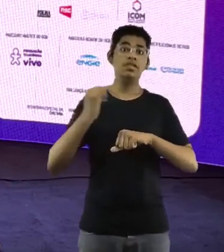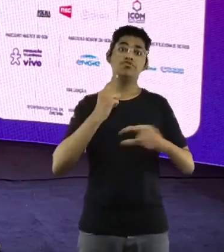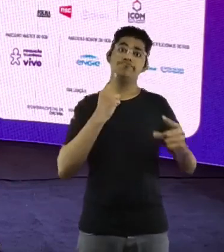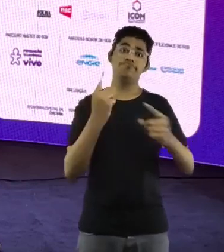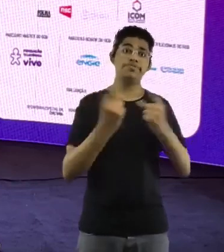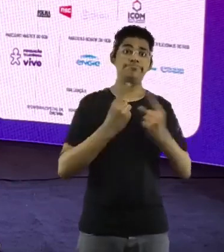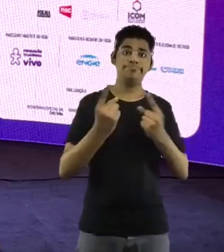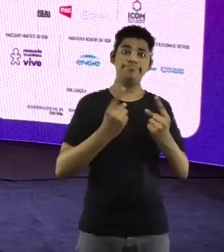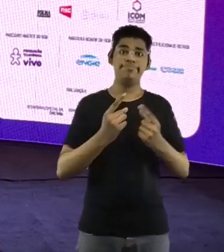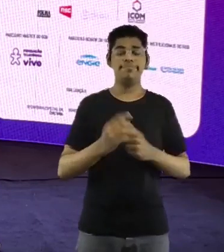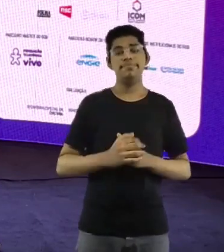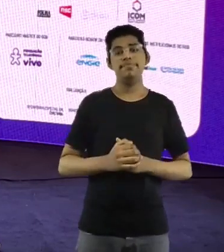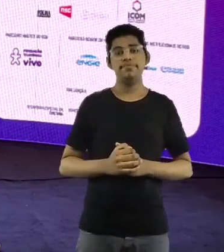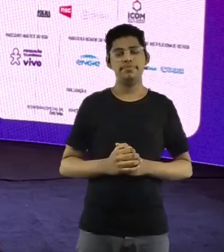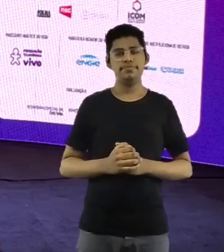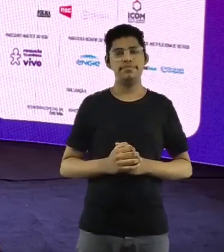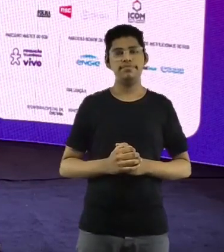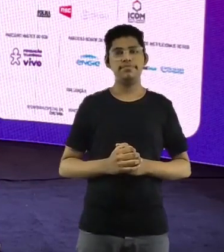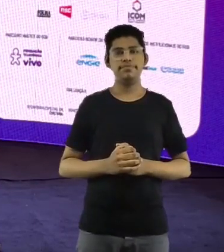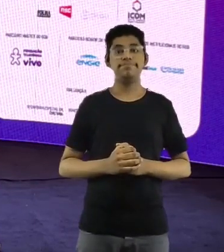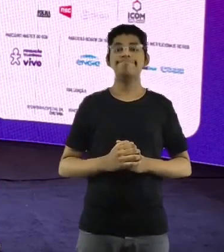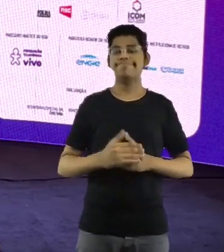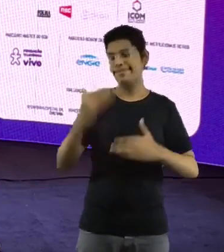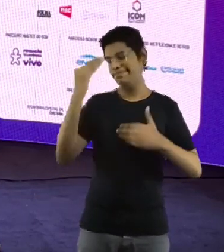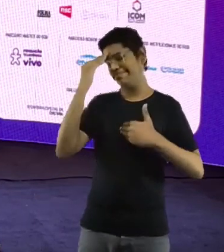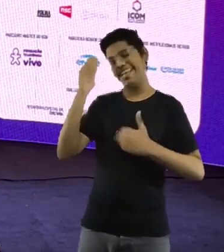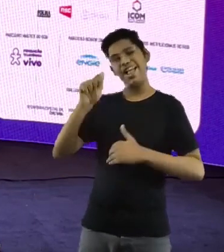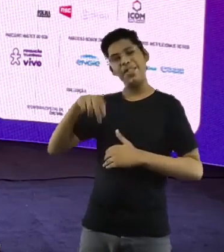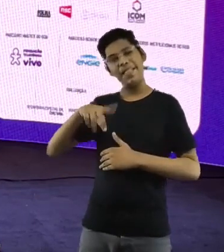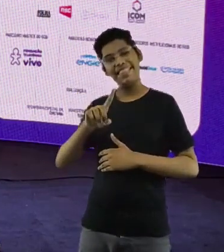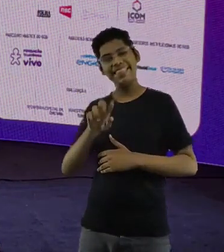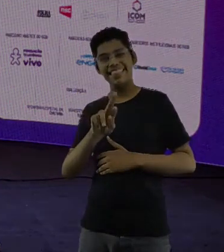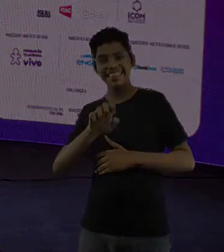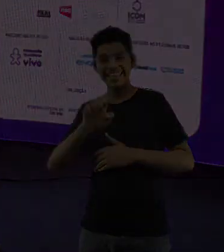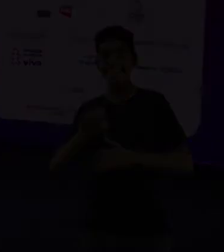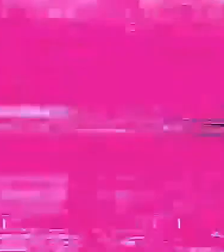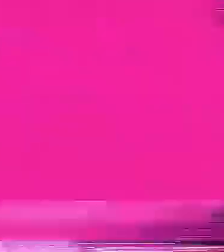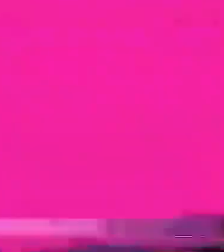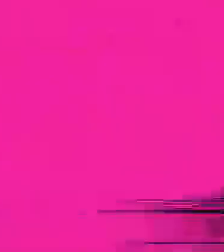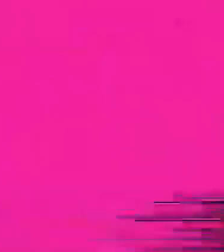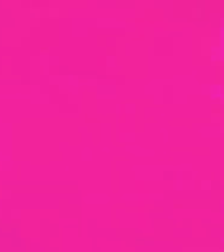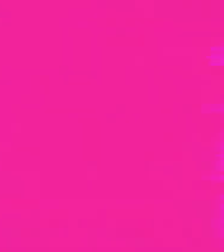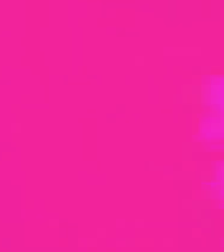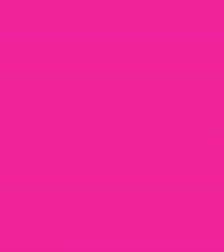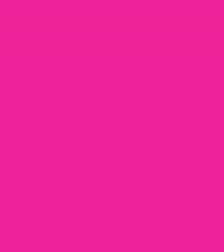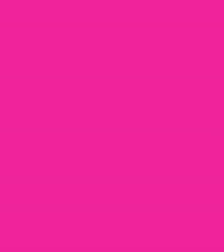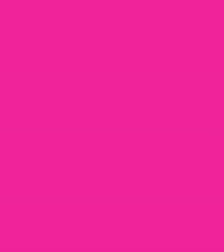agradecer teu tempo aqui com a gente, André. Estamos conectados Muito aí obrigado. Foi um prazer. e